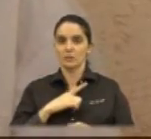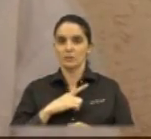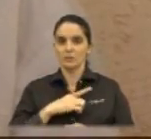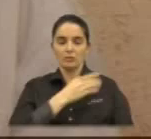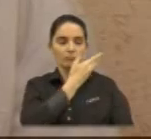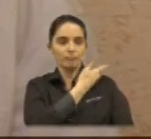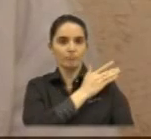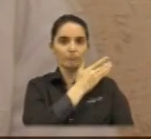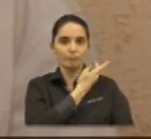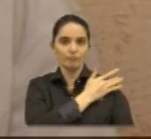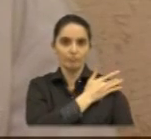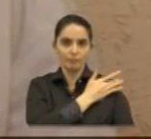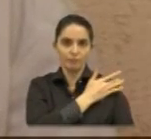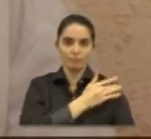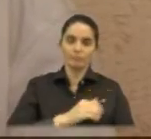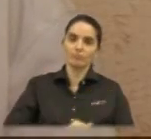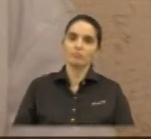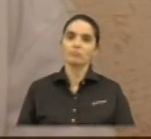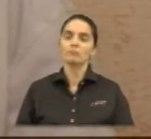preconceito,